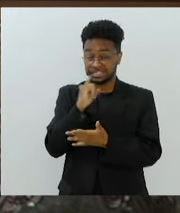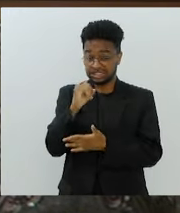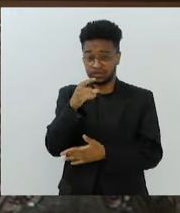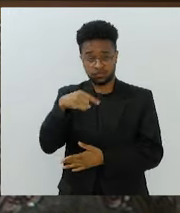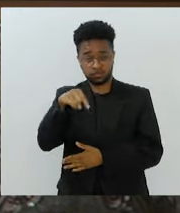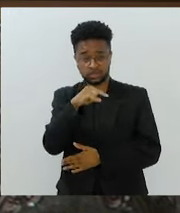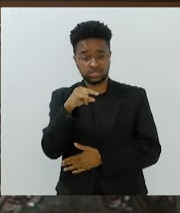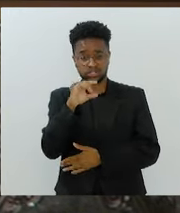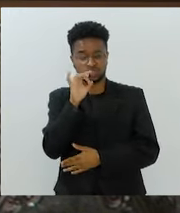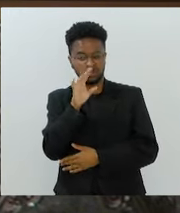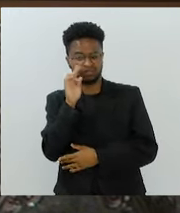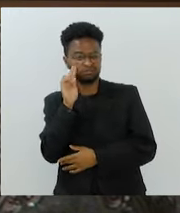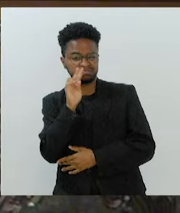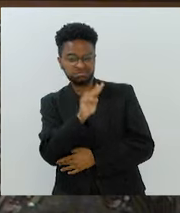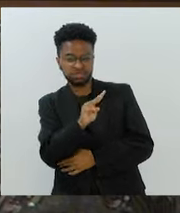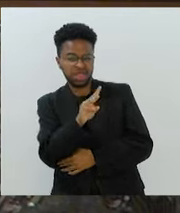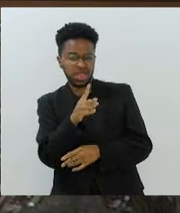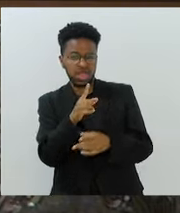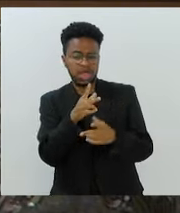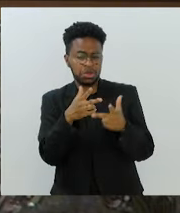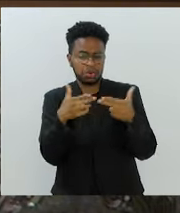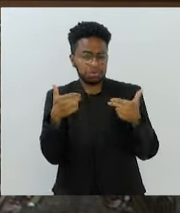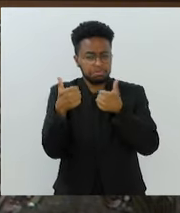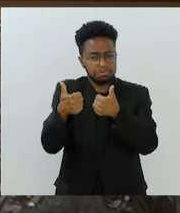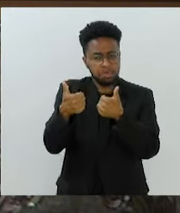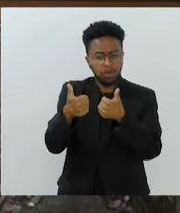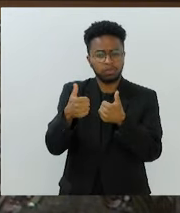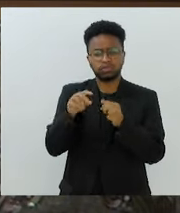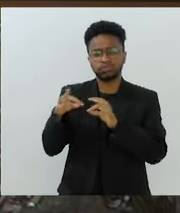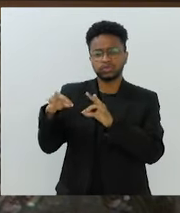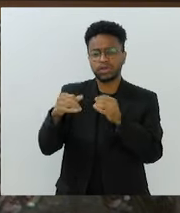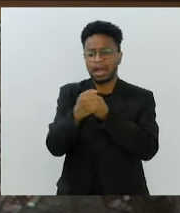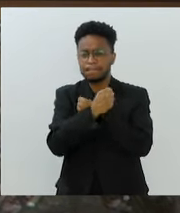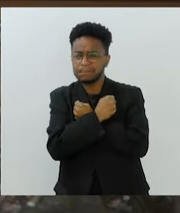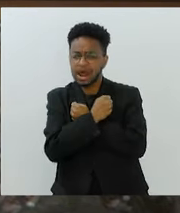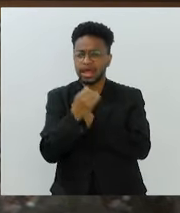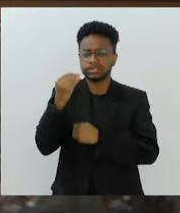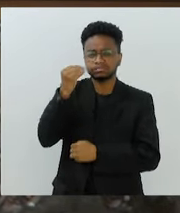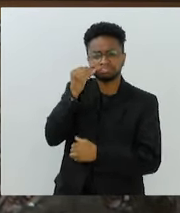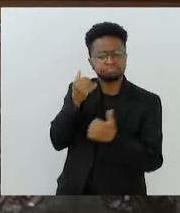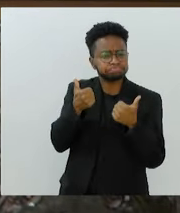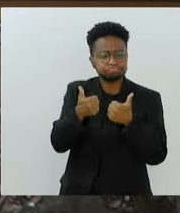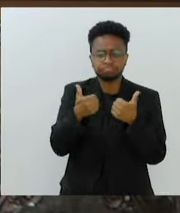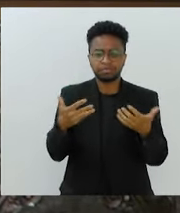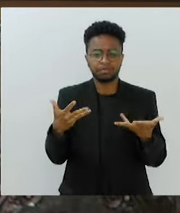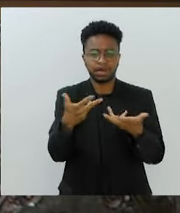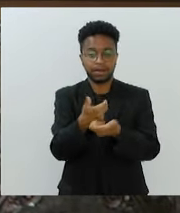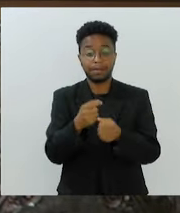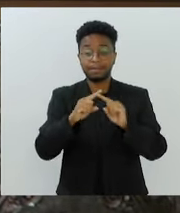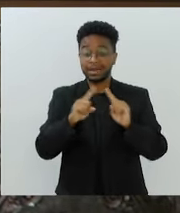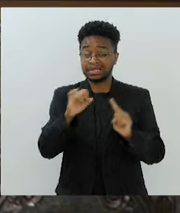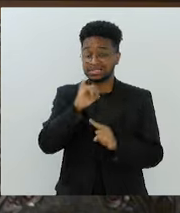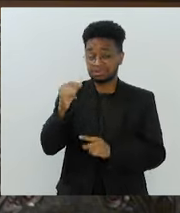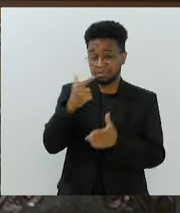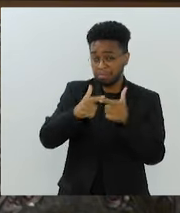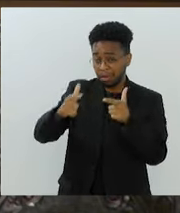seca, todo mundo te abraça, te beija, é uma maravilha, né? Agora, quando tu está no buraco,